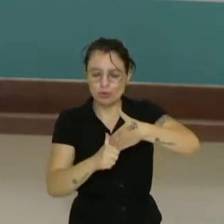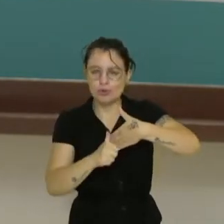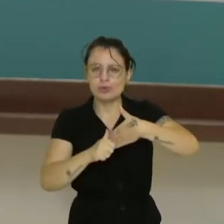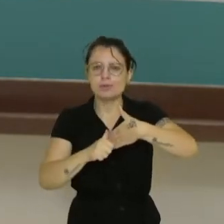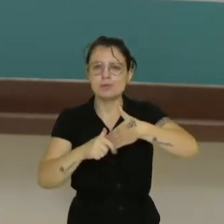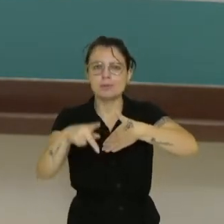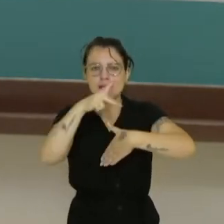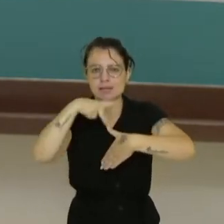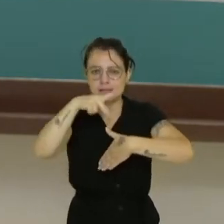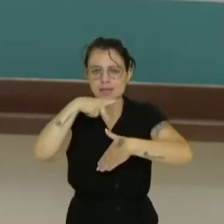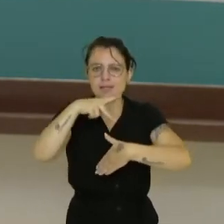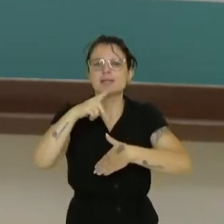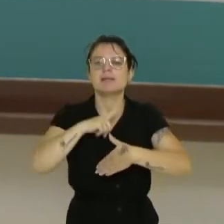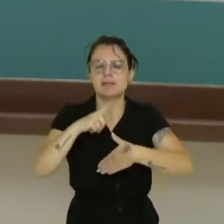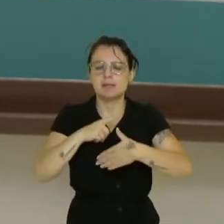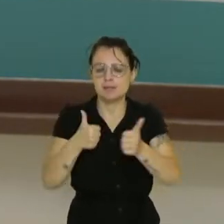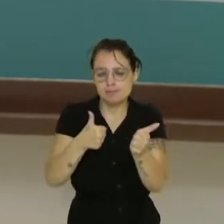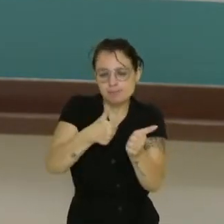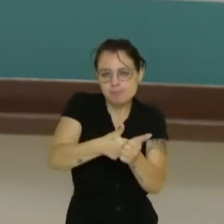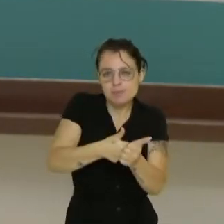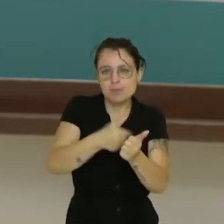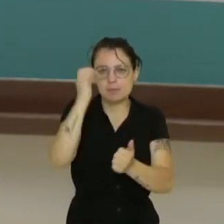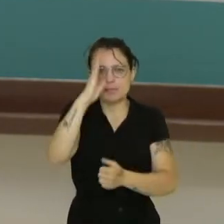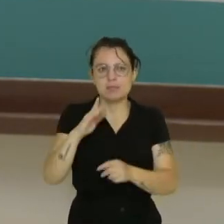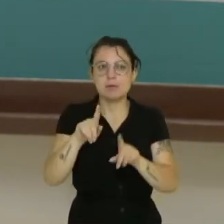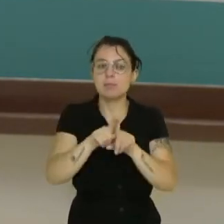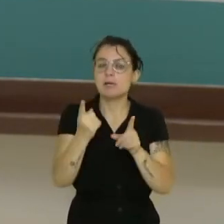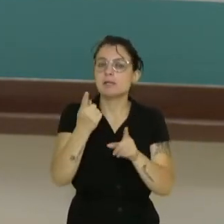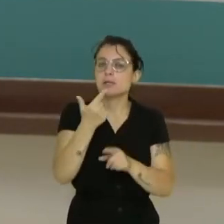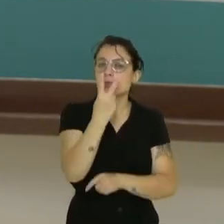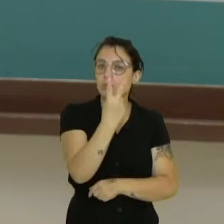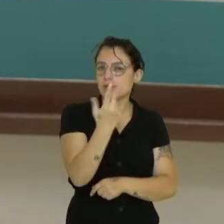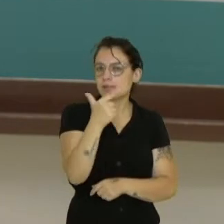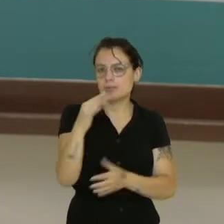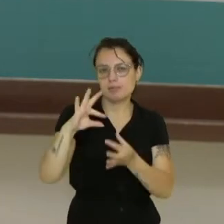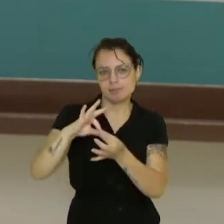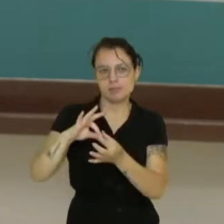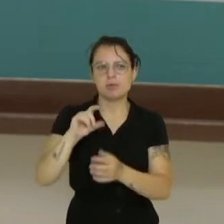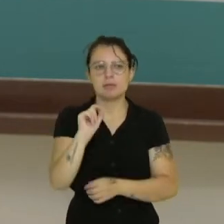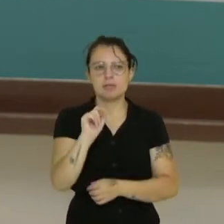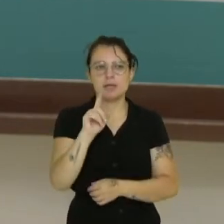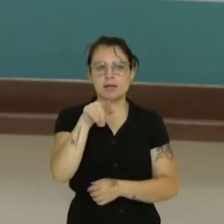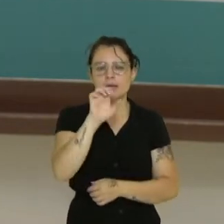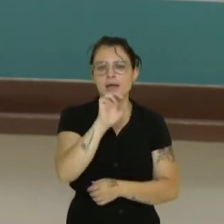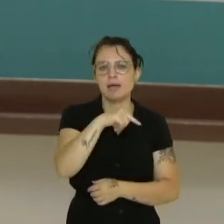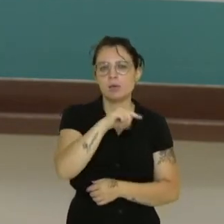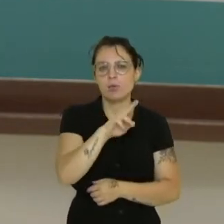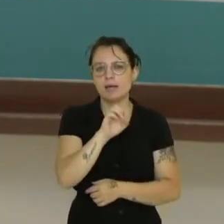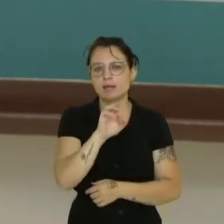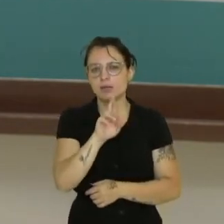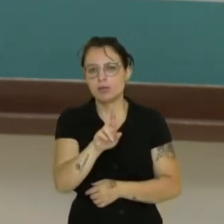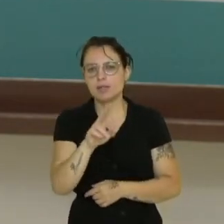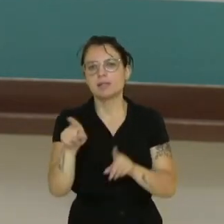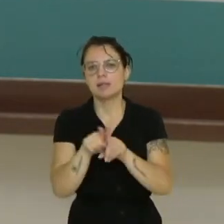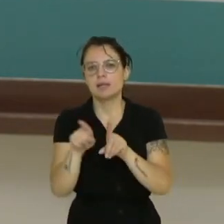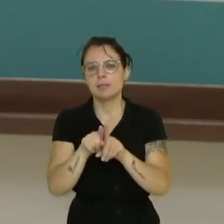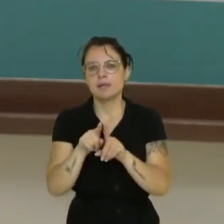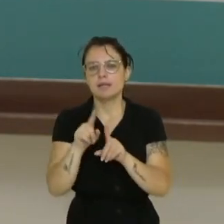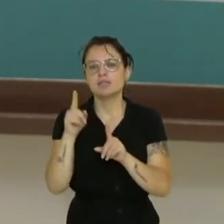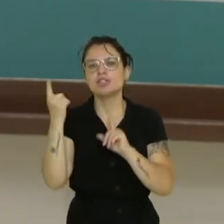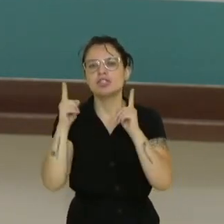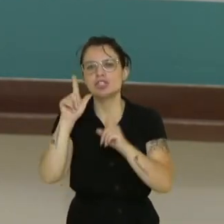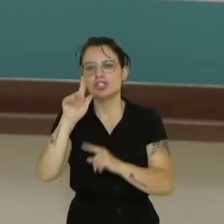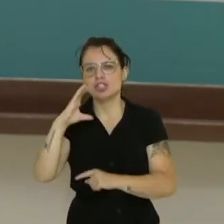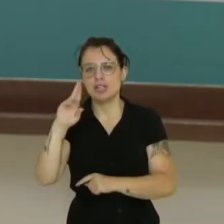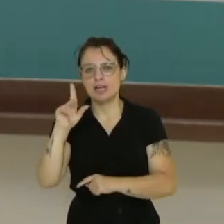fazem fronteira com o Brasil, com exceção de dois países, que seriam o Equador e do Chile. Uma curiosidade